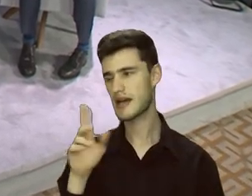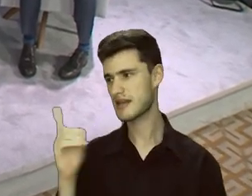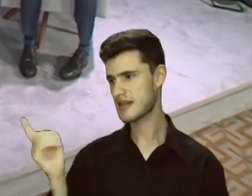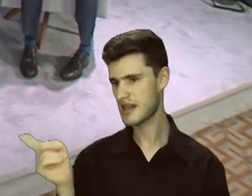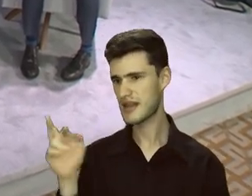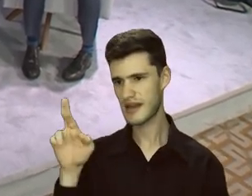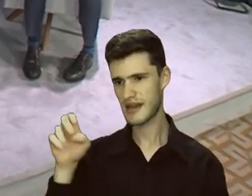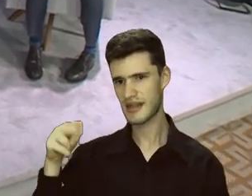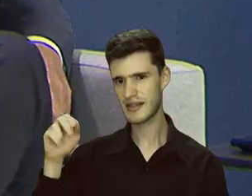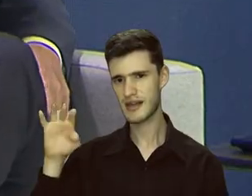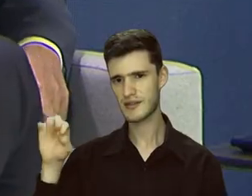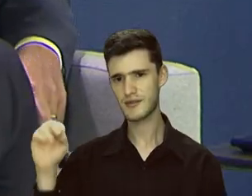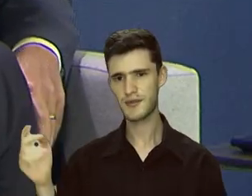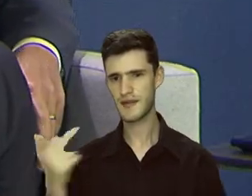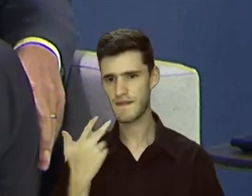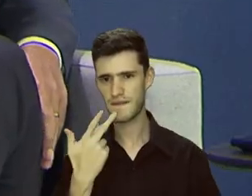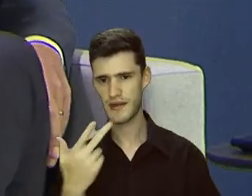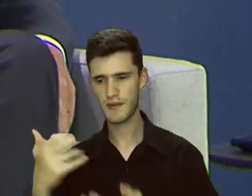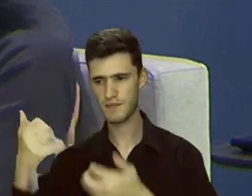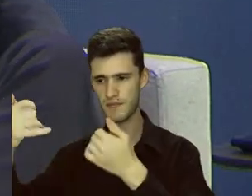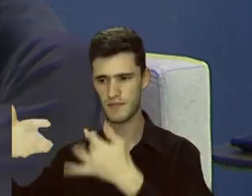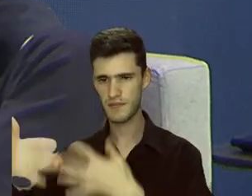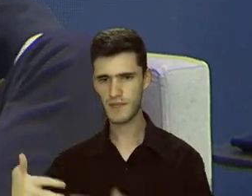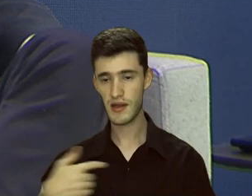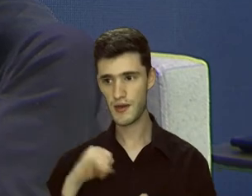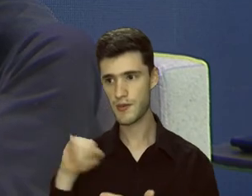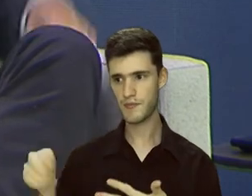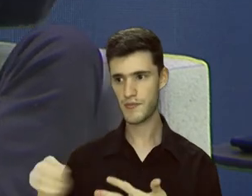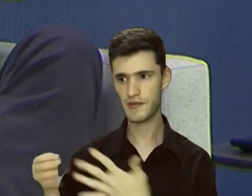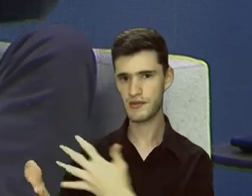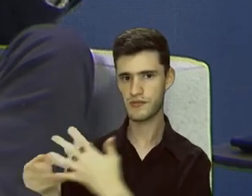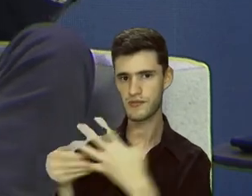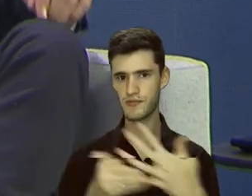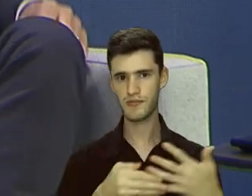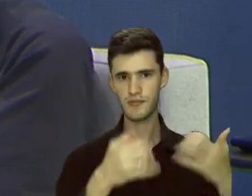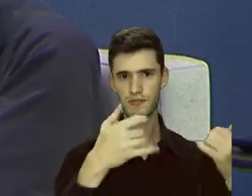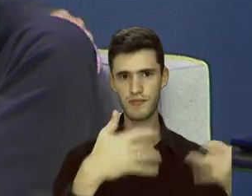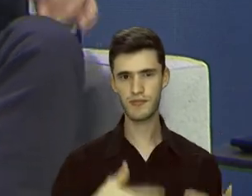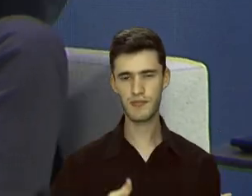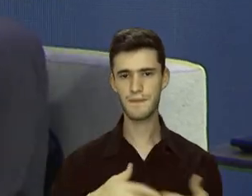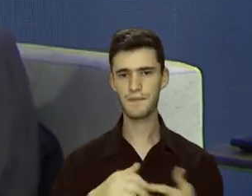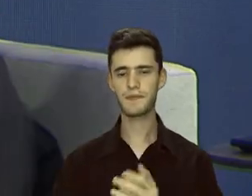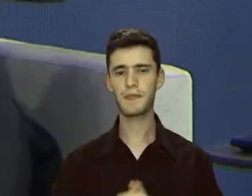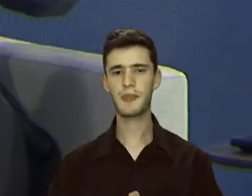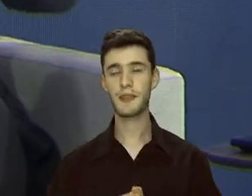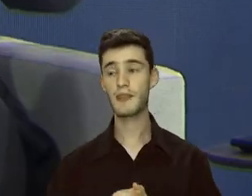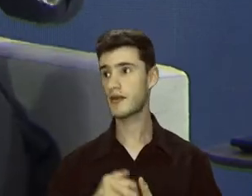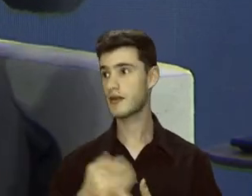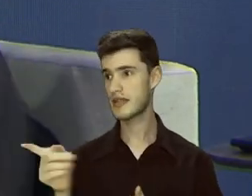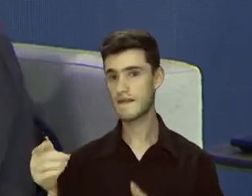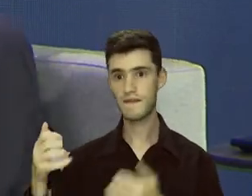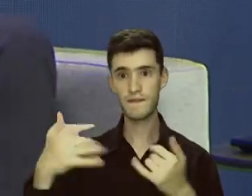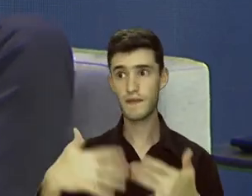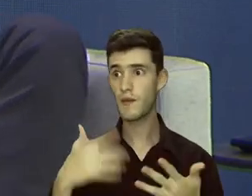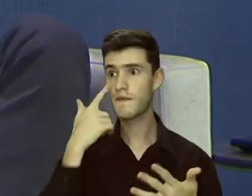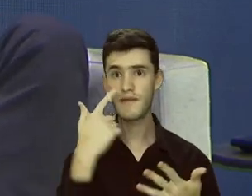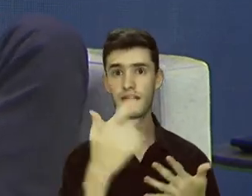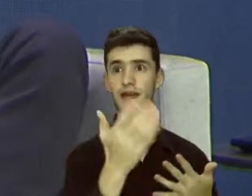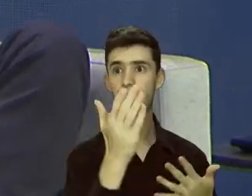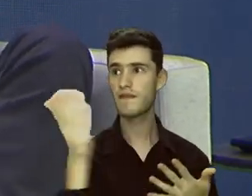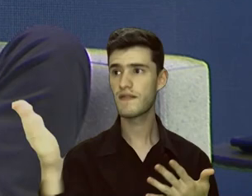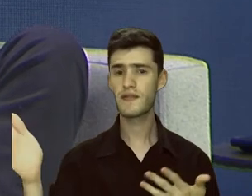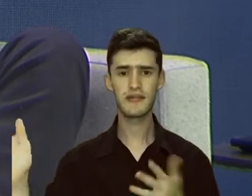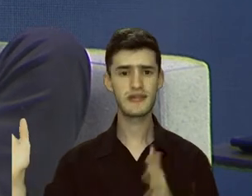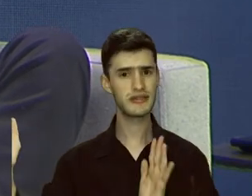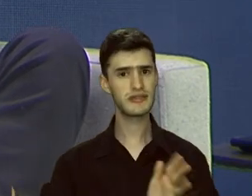concordo plenamente essa questão de Transparência rastreabilidade já é uma realidade né você já tem produtores hoje que se